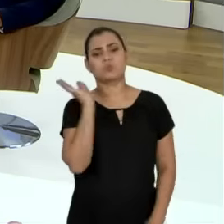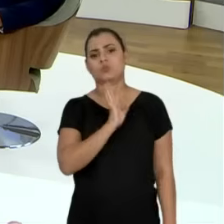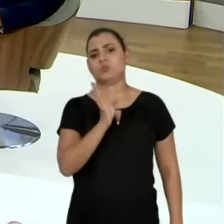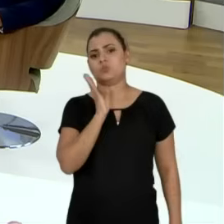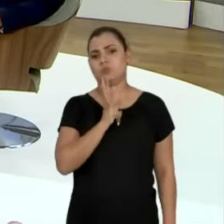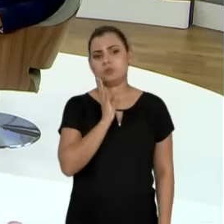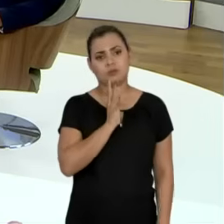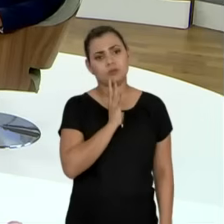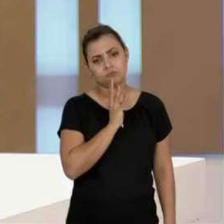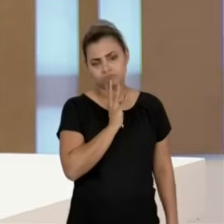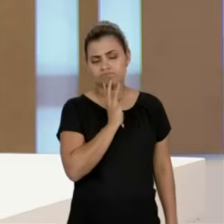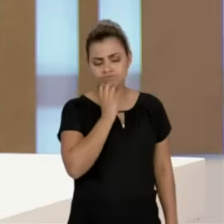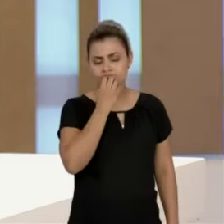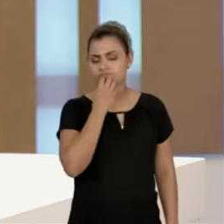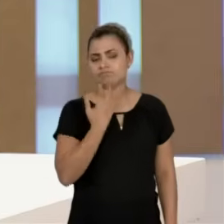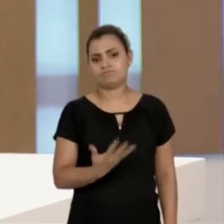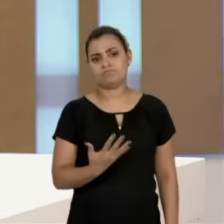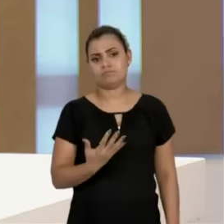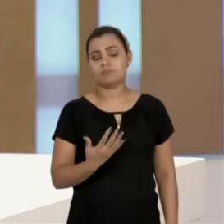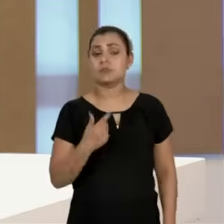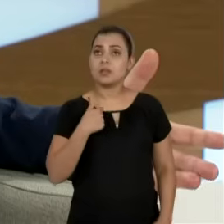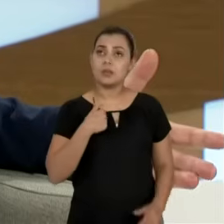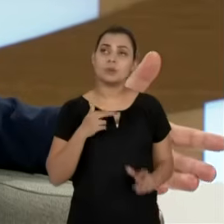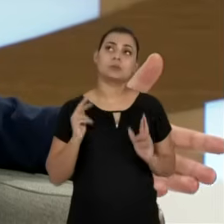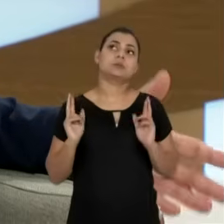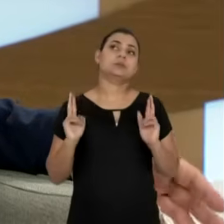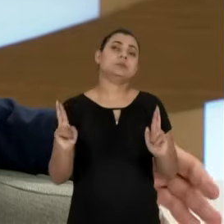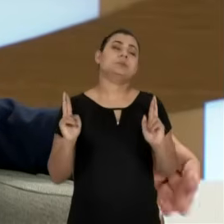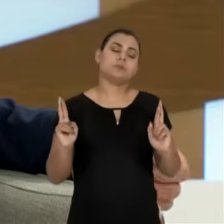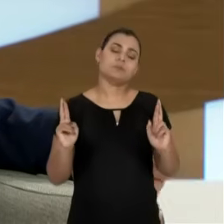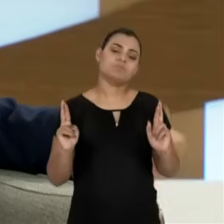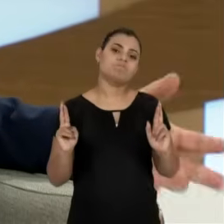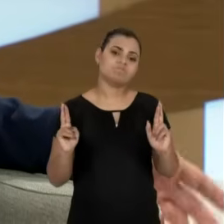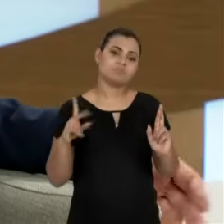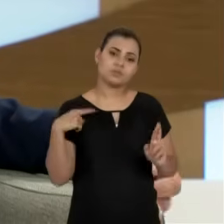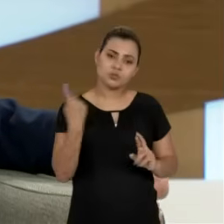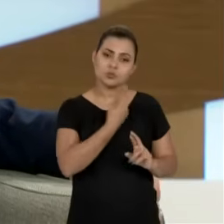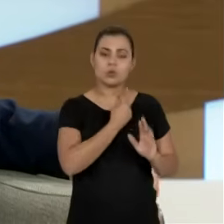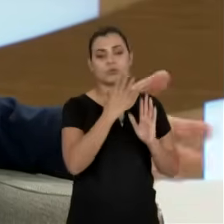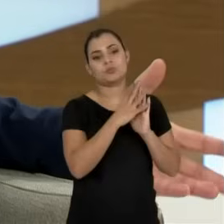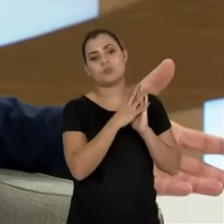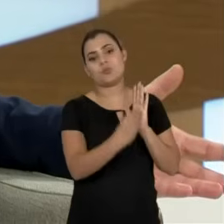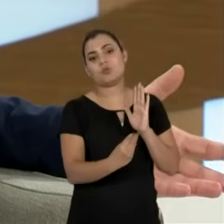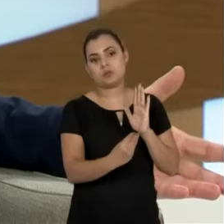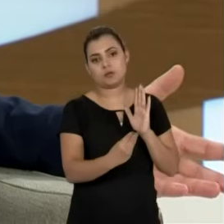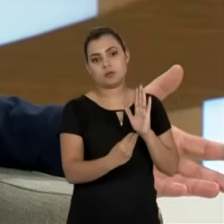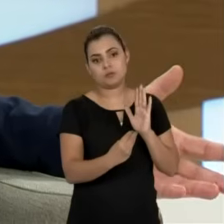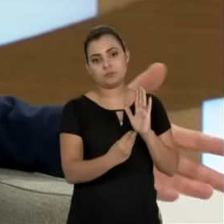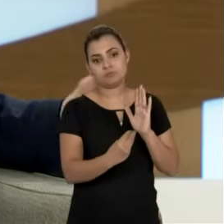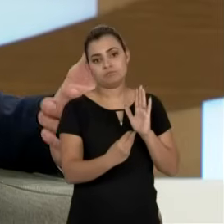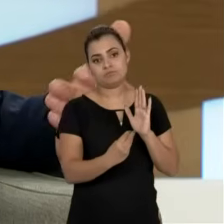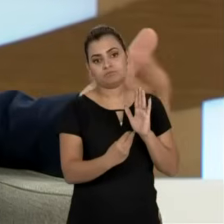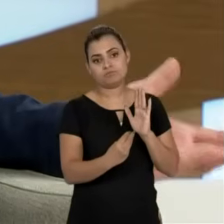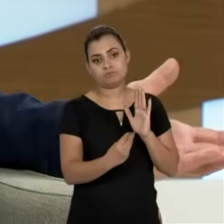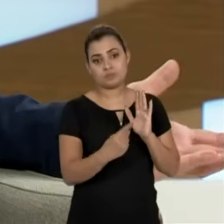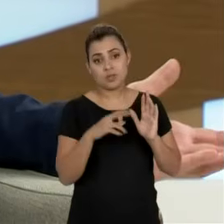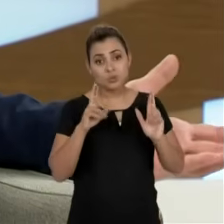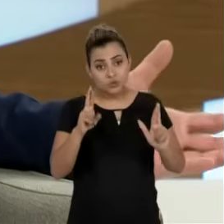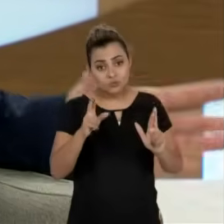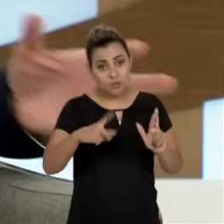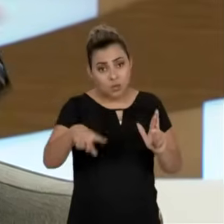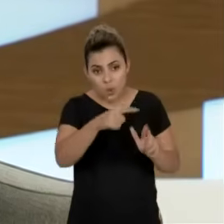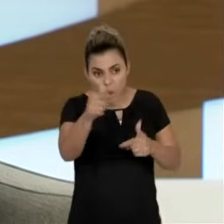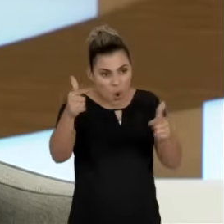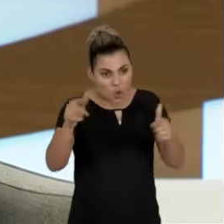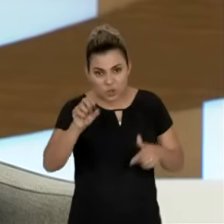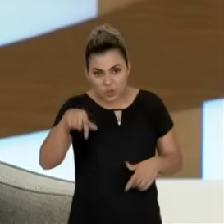né? Eu espero que a gente tenha sido um exemplo último, né? Eu não desejo isso para ninguém,